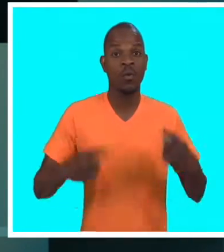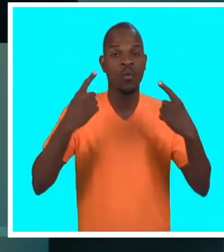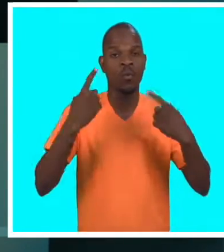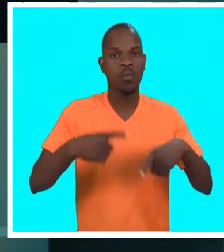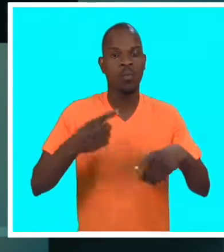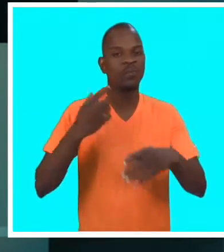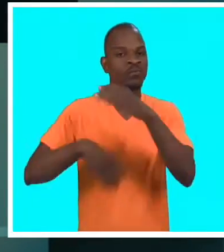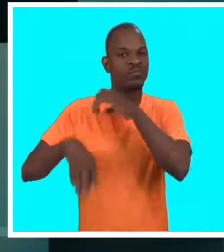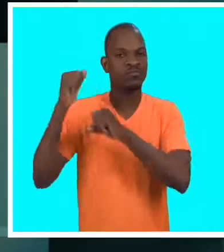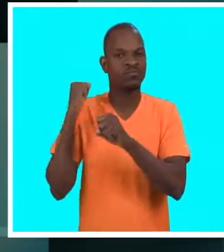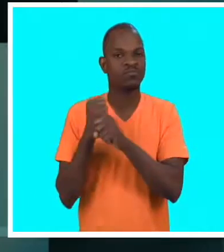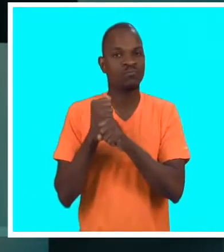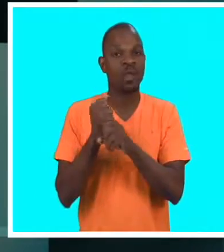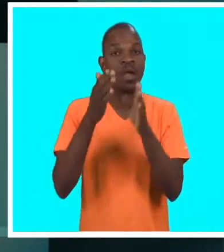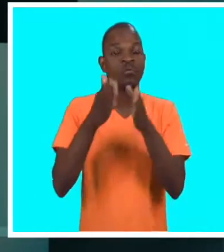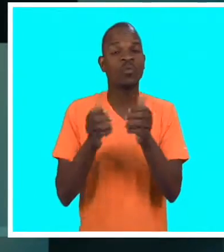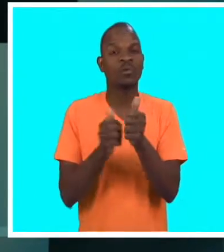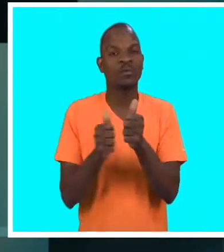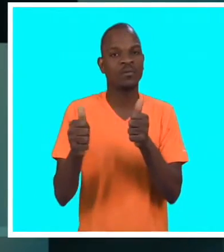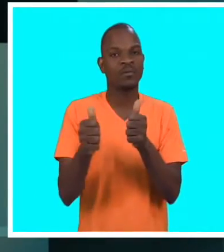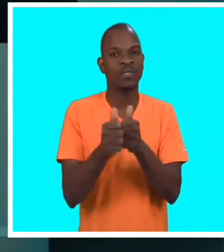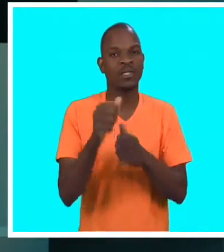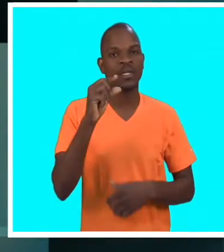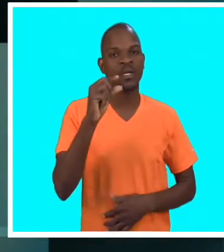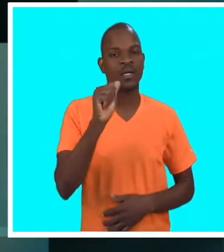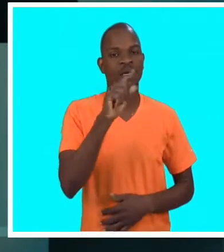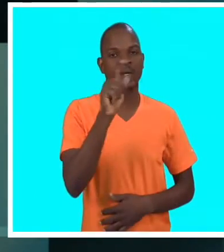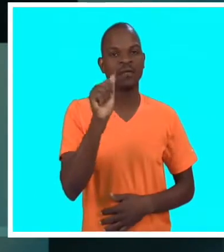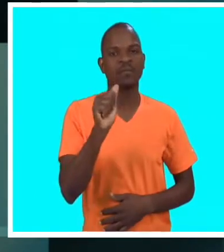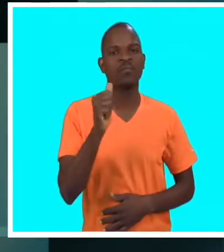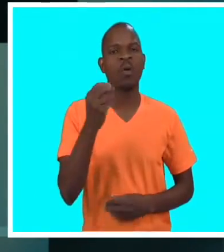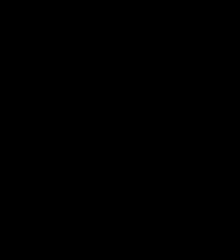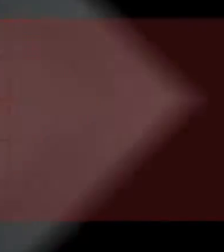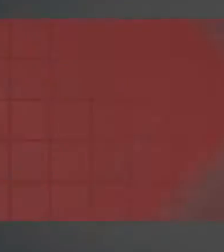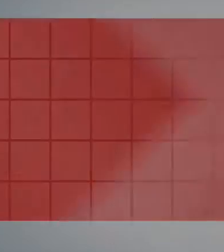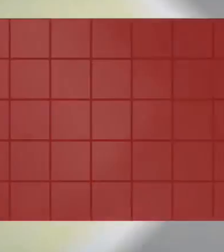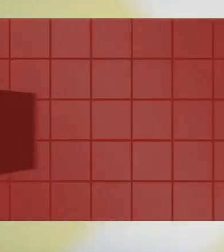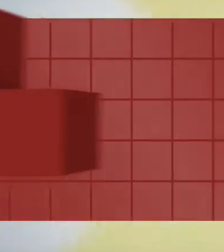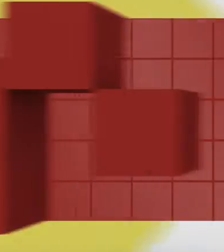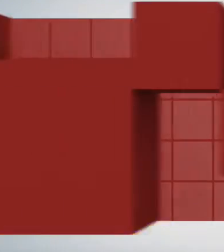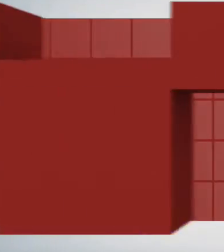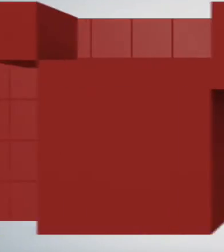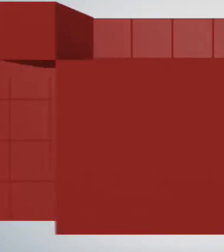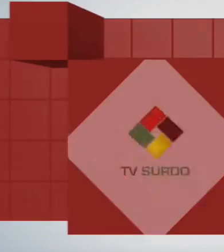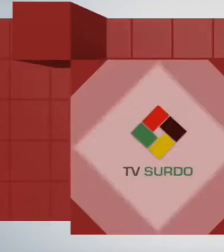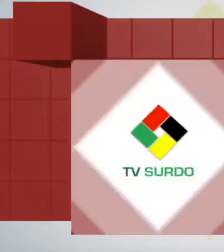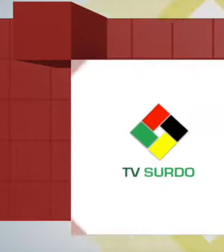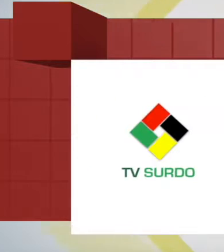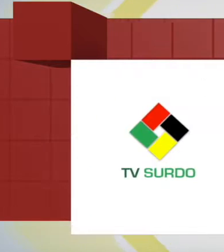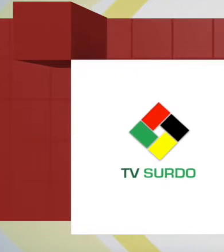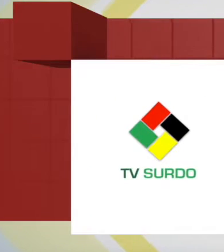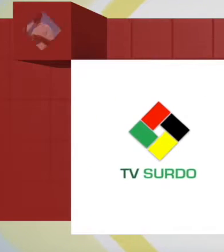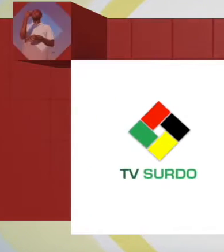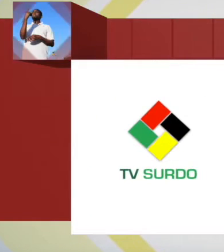representantes de Gaza terminaram o campeonato em quinto lugar. Música Música